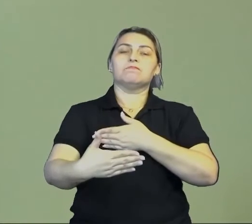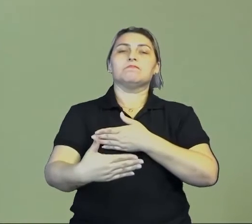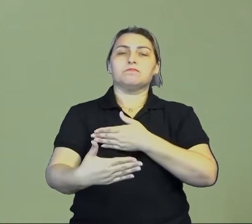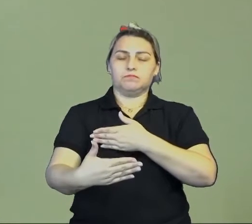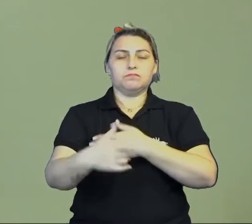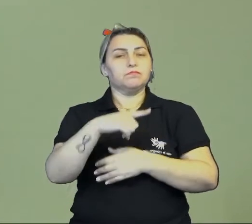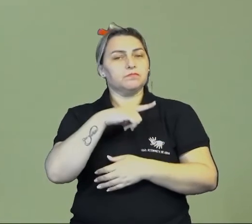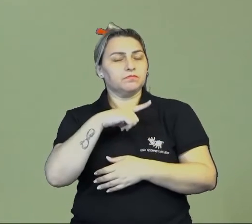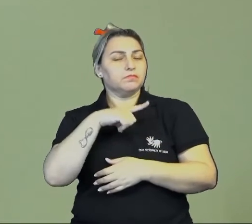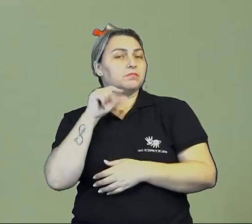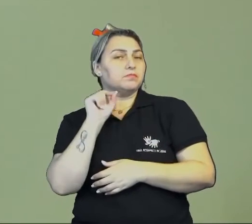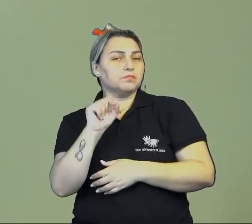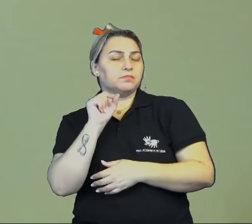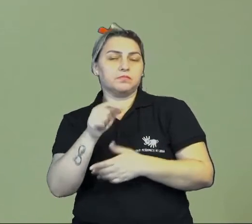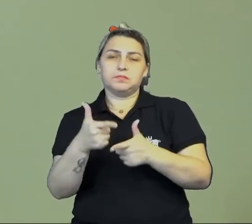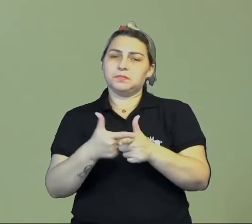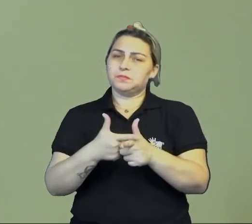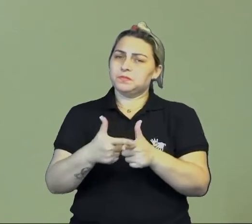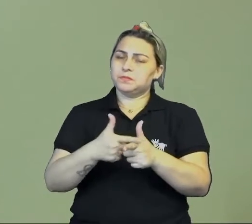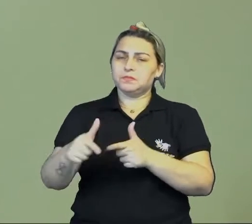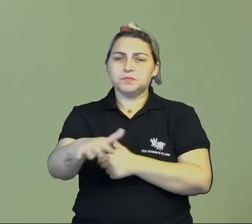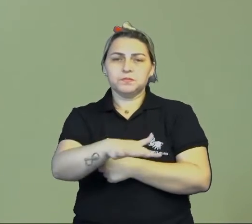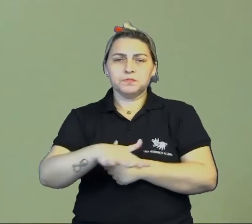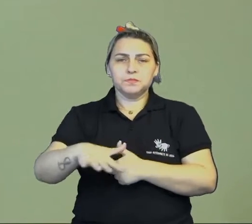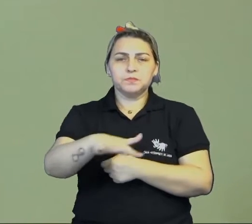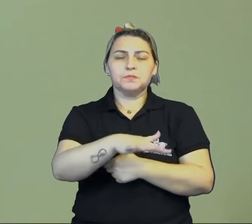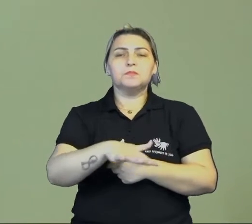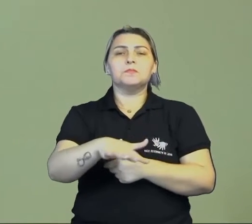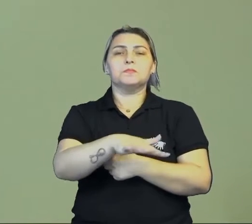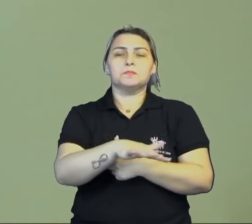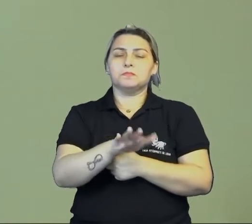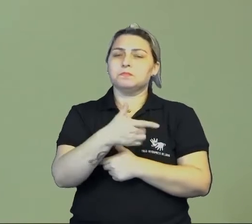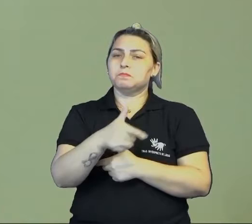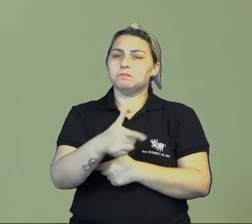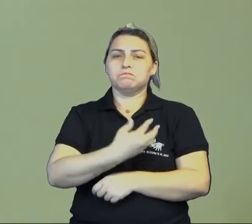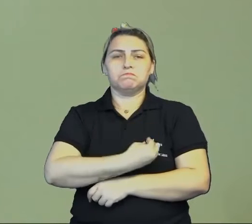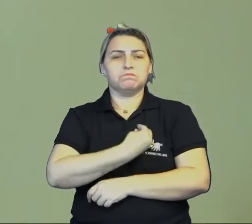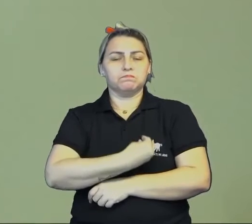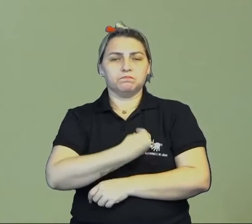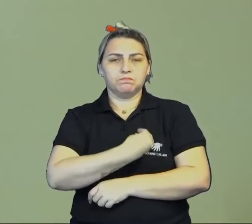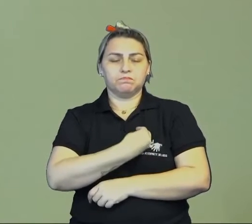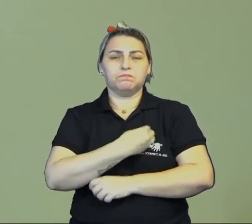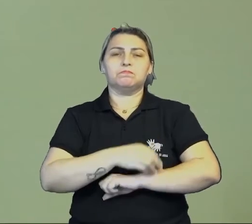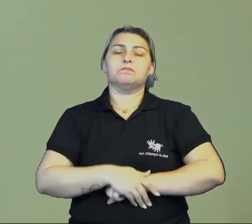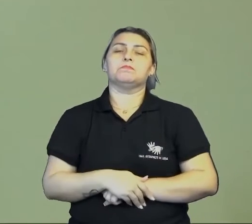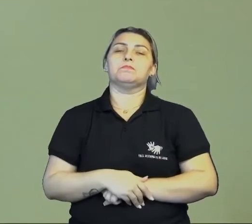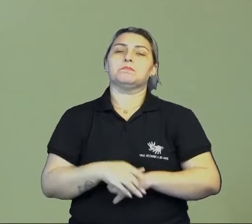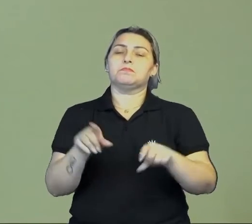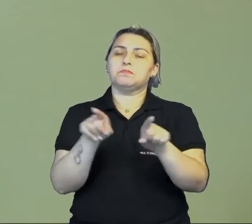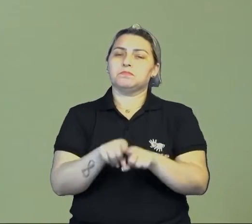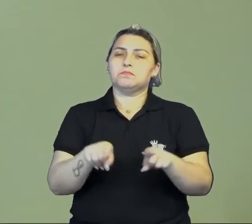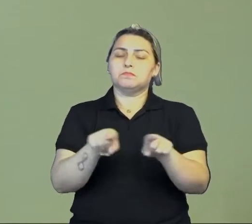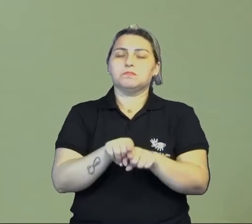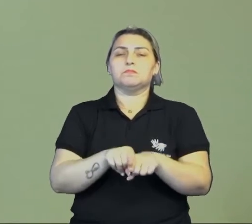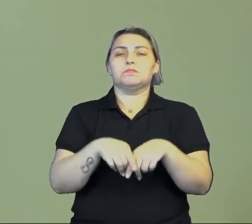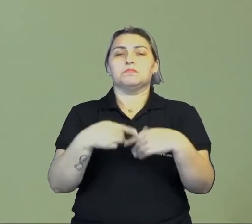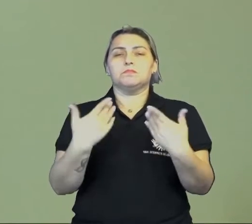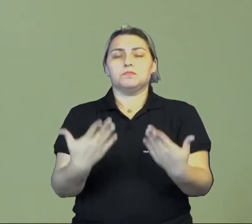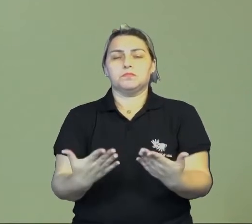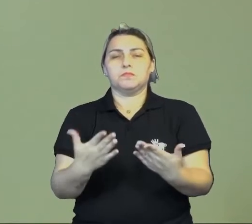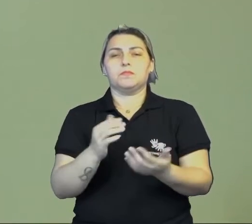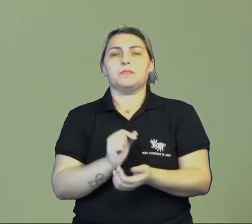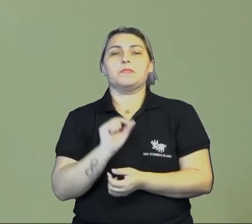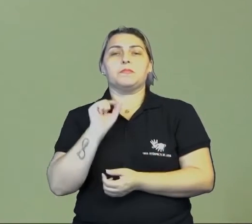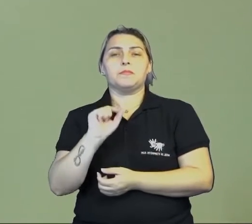conjuntura, nós temos o quê? Problemas sociais que até então não eram vivenciados. Então, era absolutamente